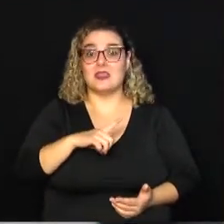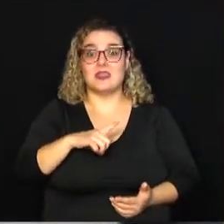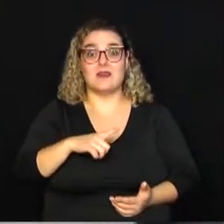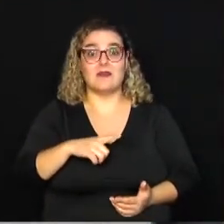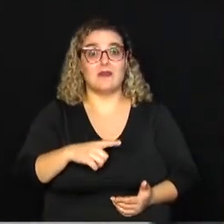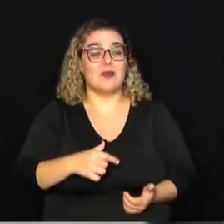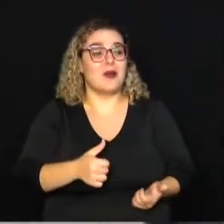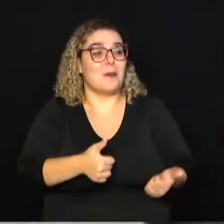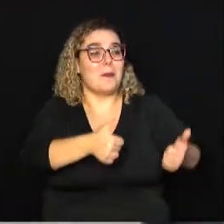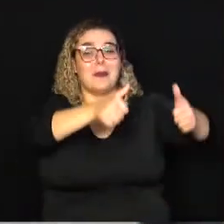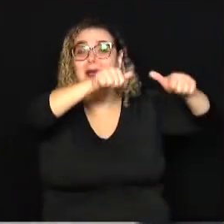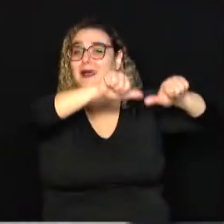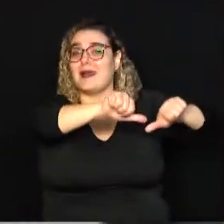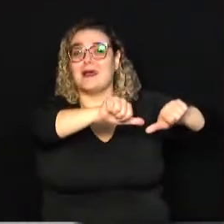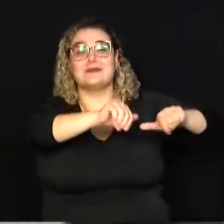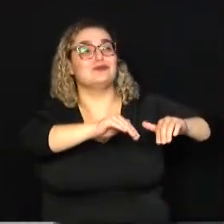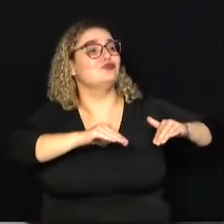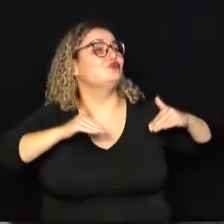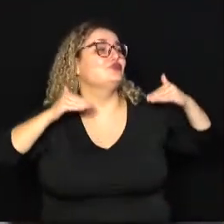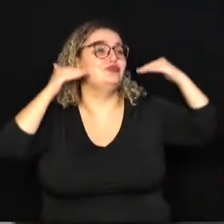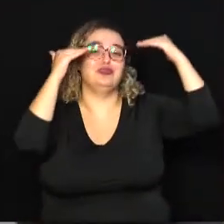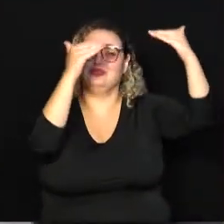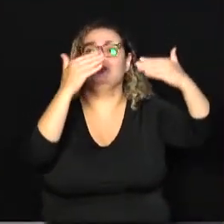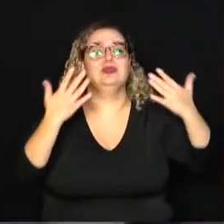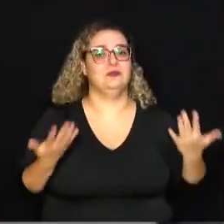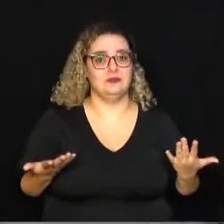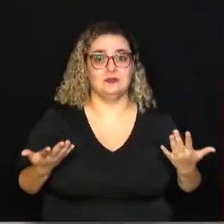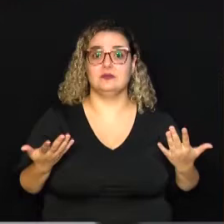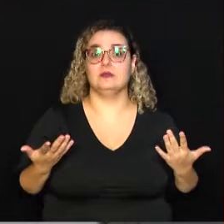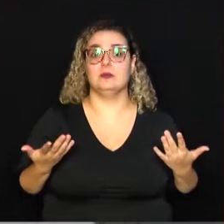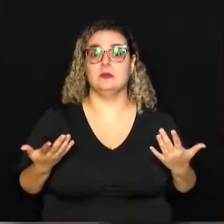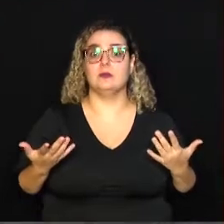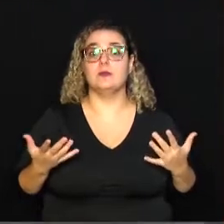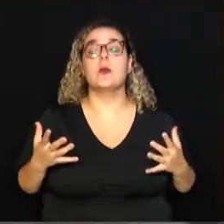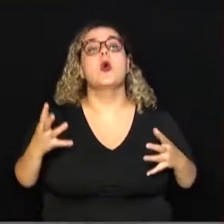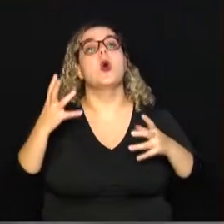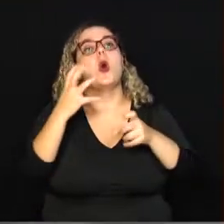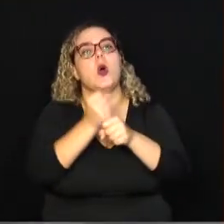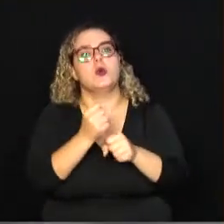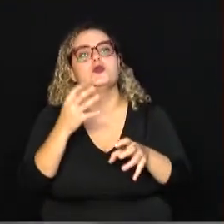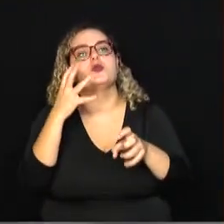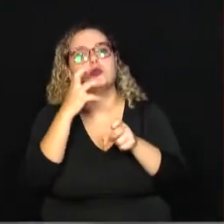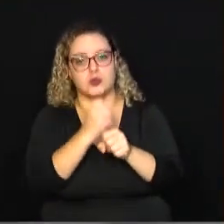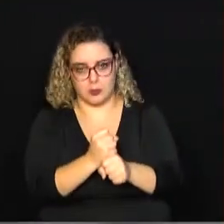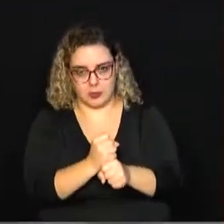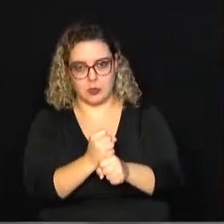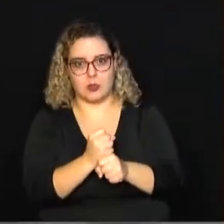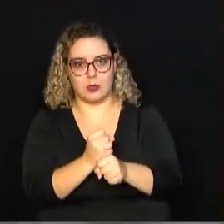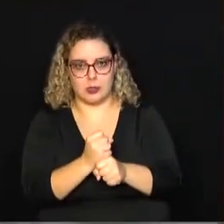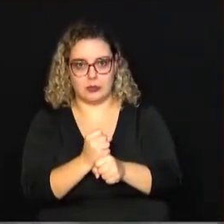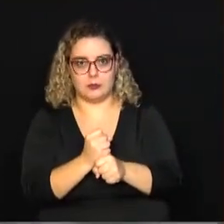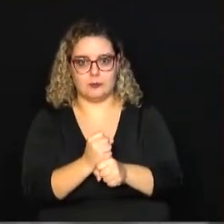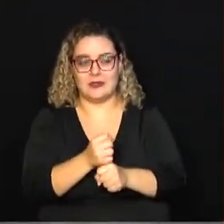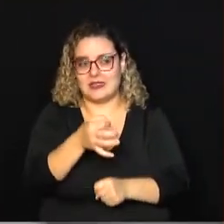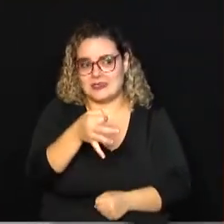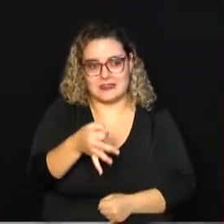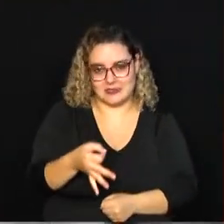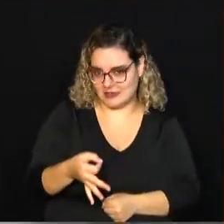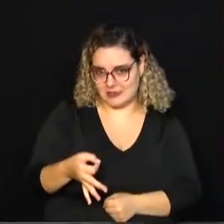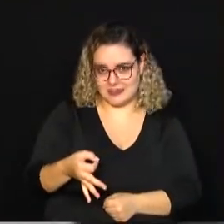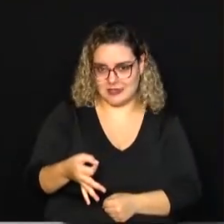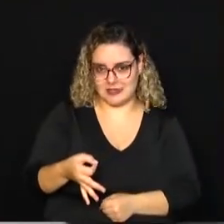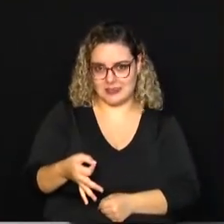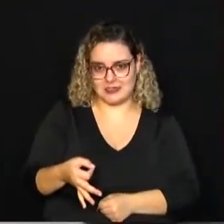isso foi provocado em grande parte pela somatória, né, da absoluta